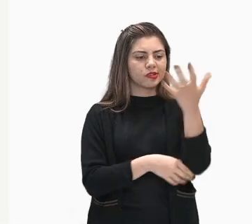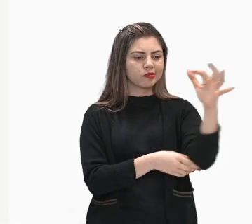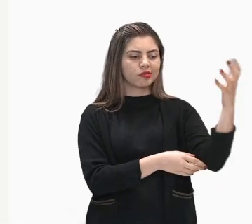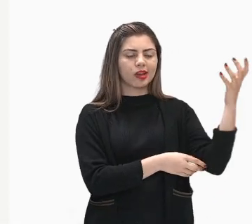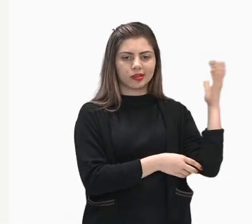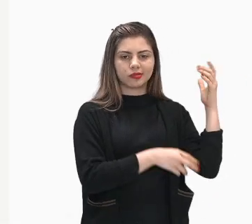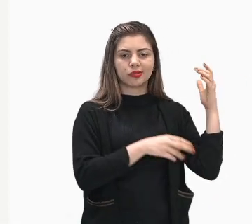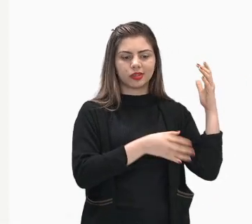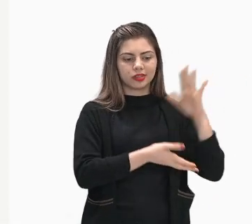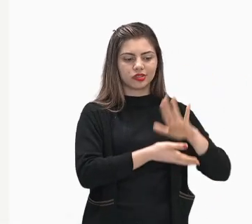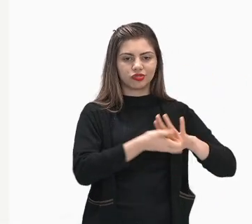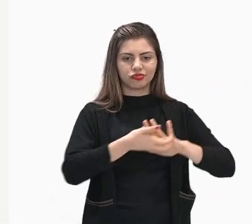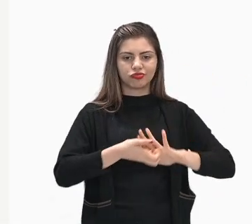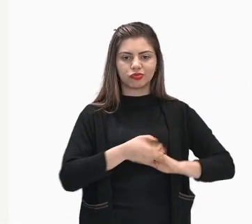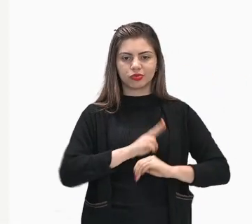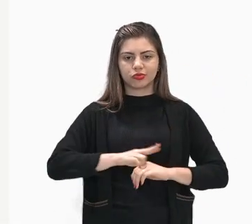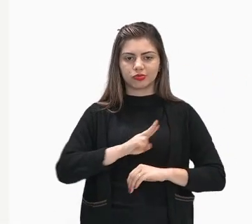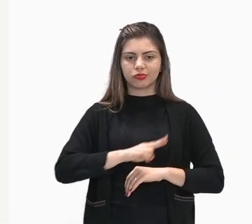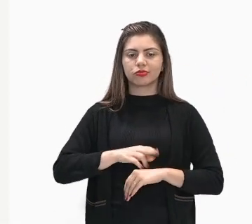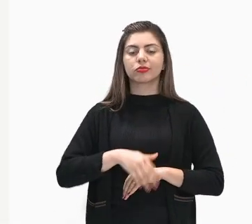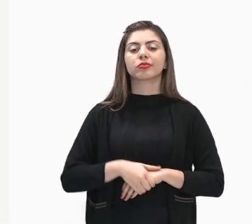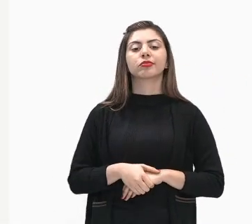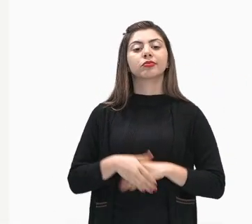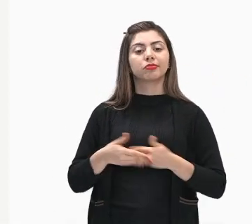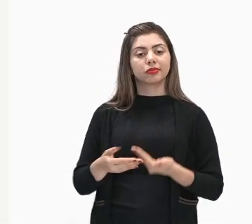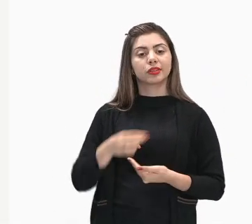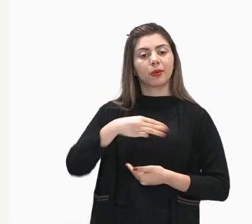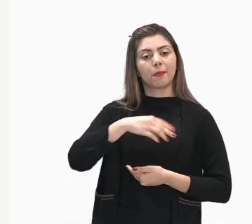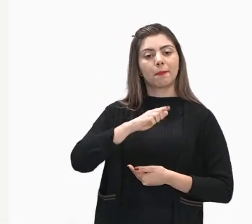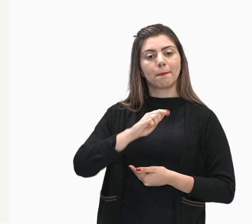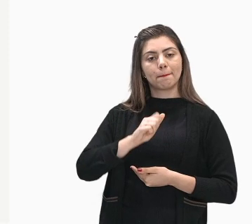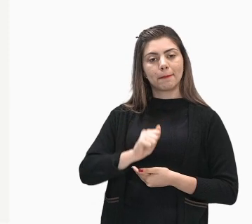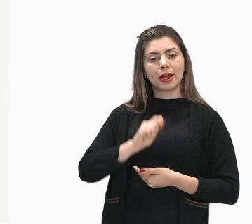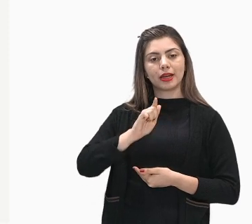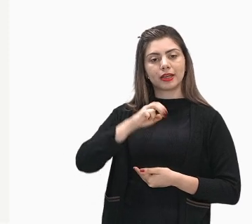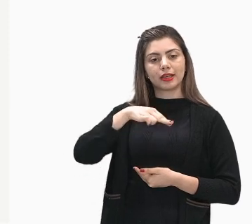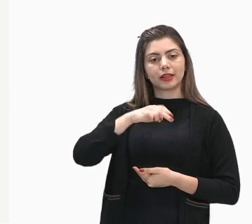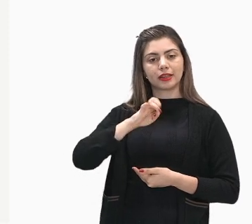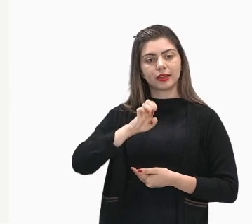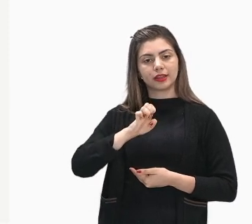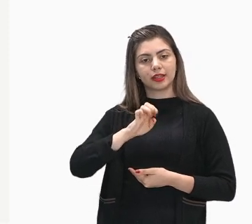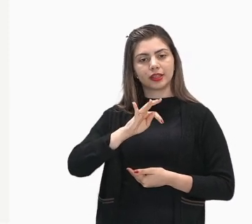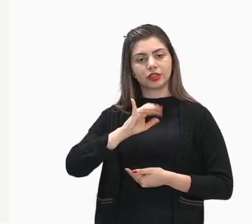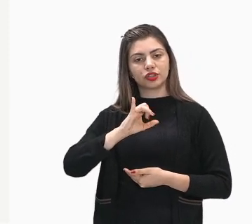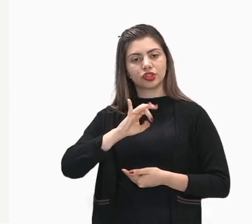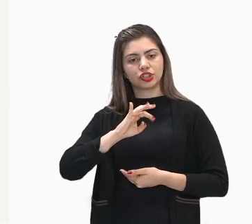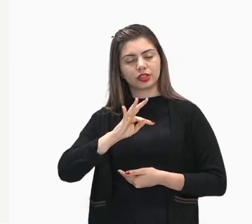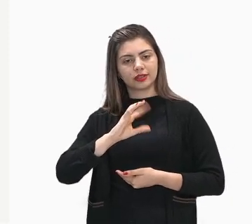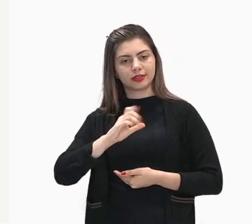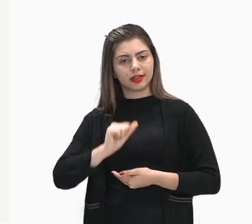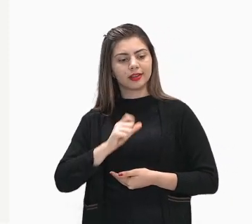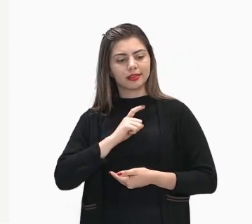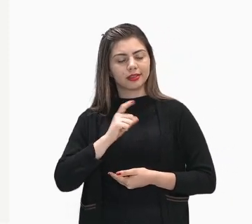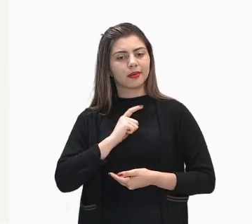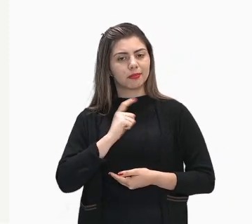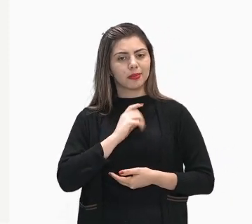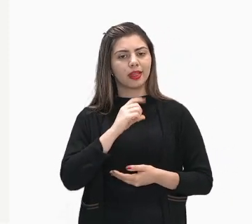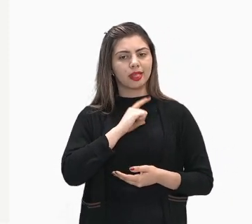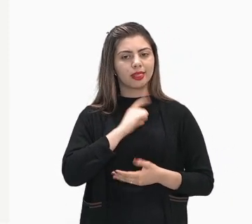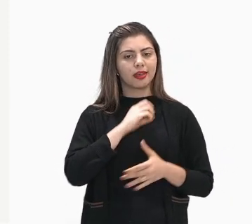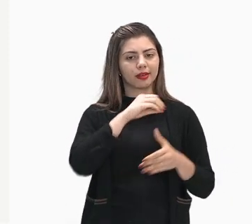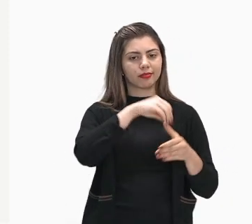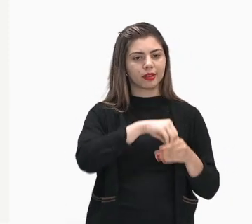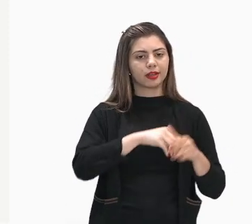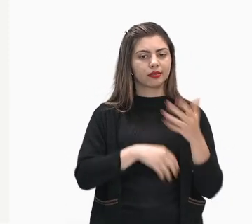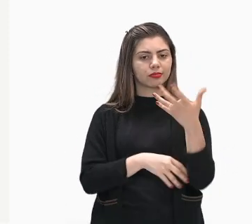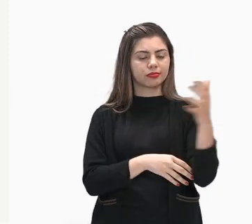Então a magnetita é um desses elementos. O mineral que tem uma propriedade interessante. Ele tem a propriedade de atrair e